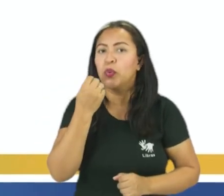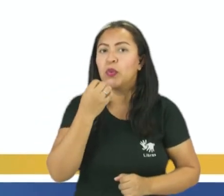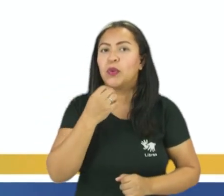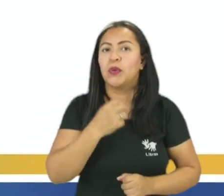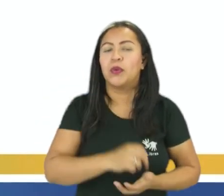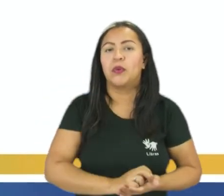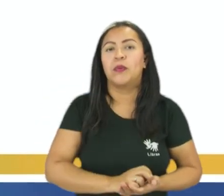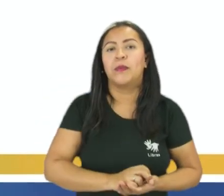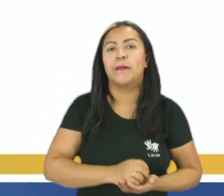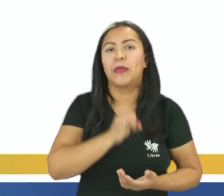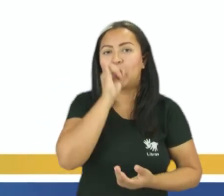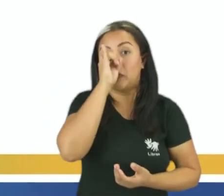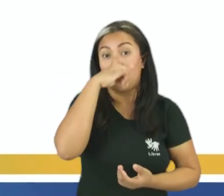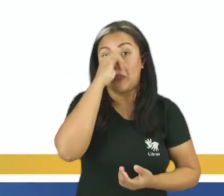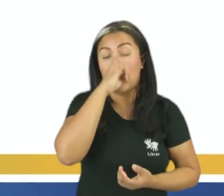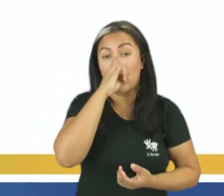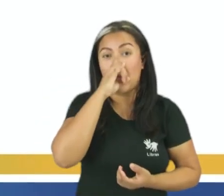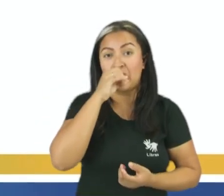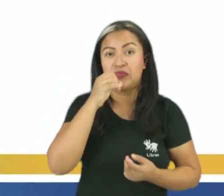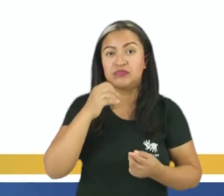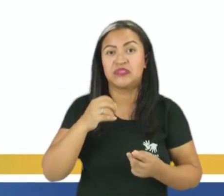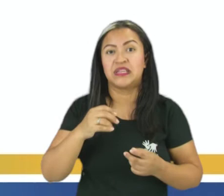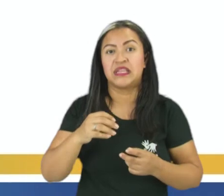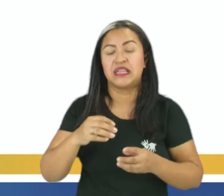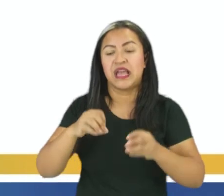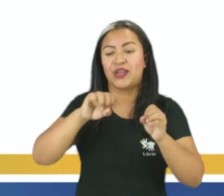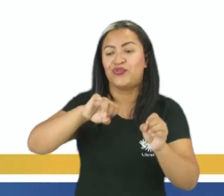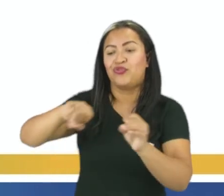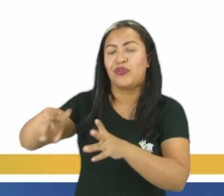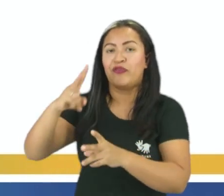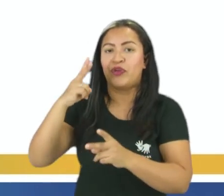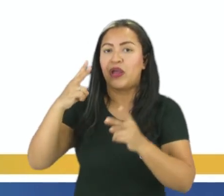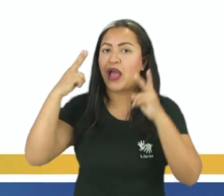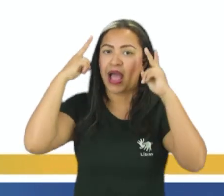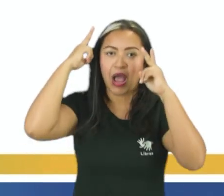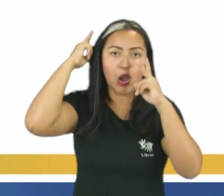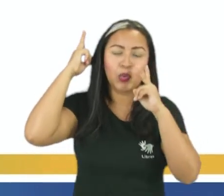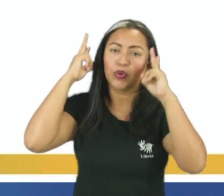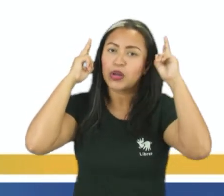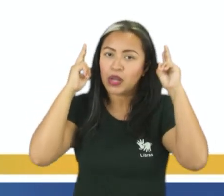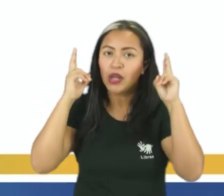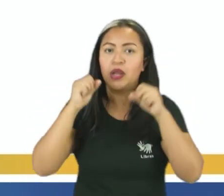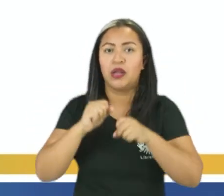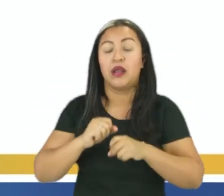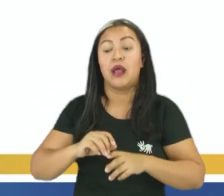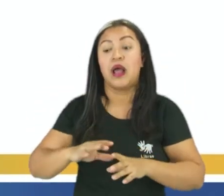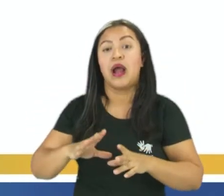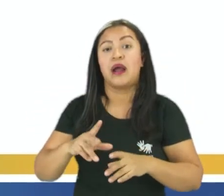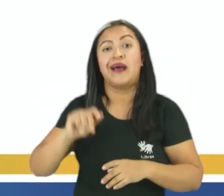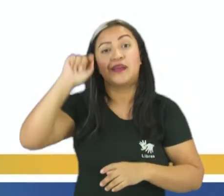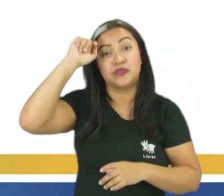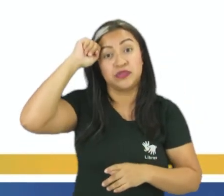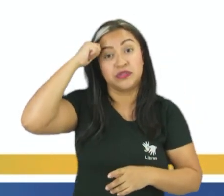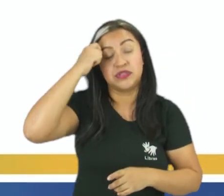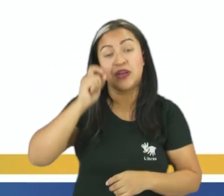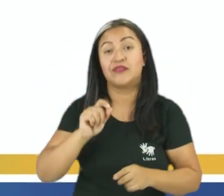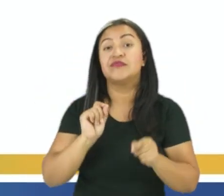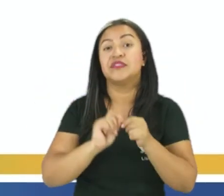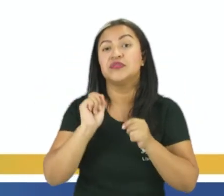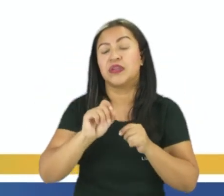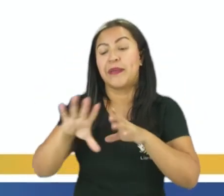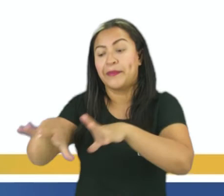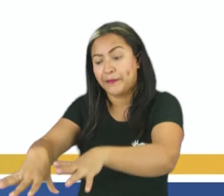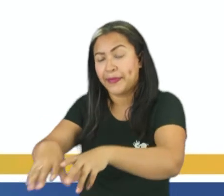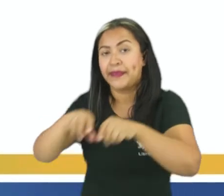aí jogavam, né, a orelha, o pé, né, e aí os escravos acabavam aí utilizando esses restos